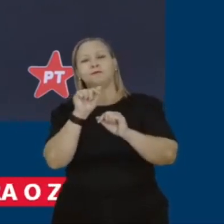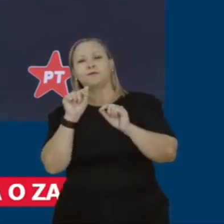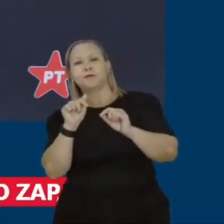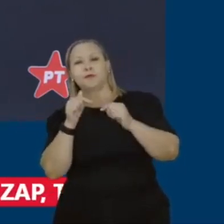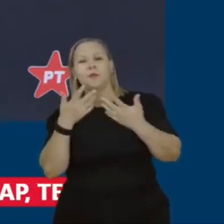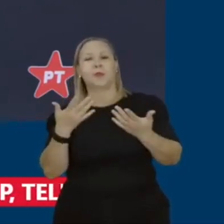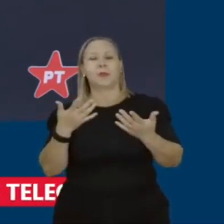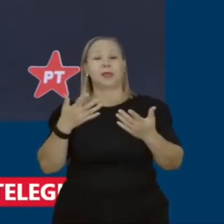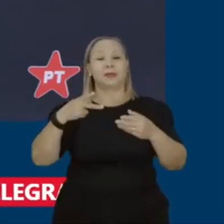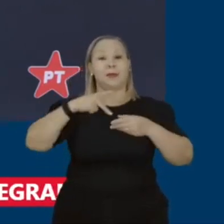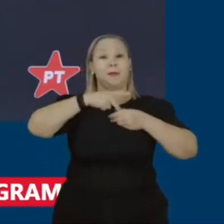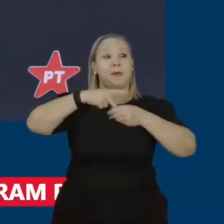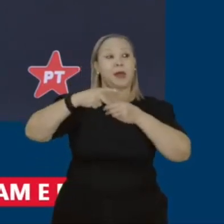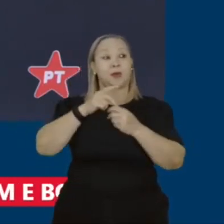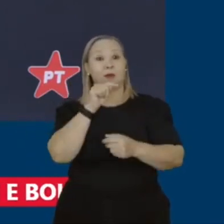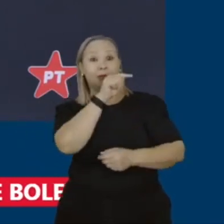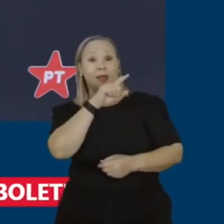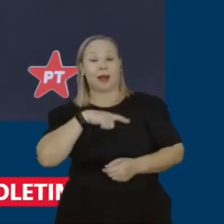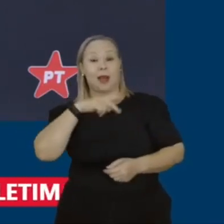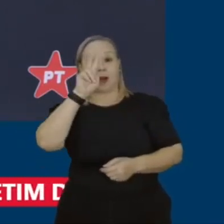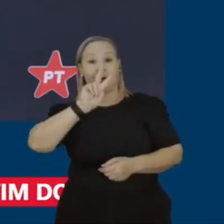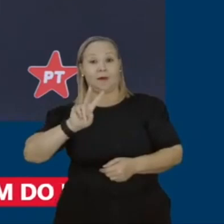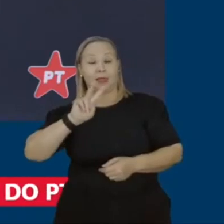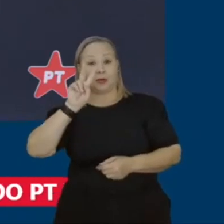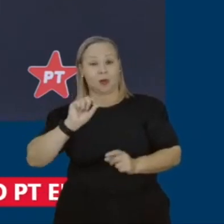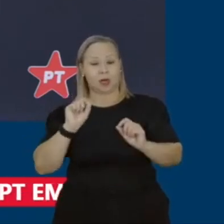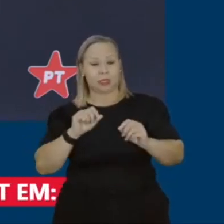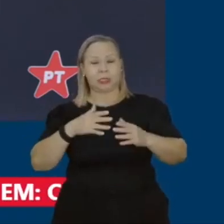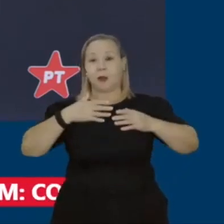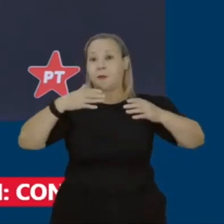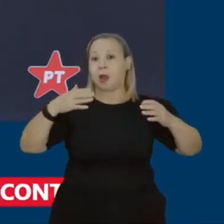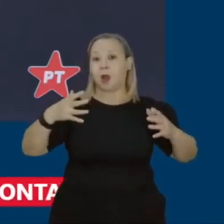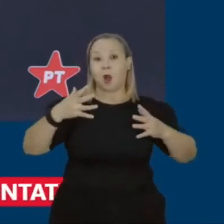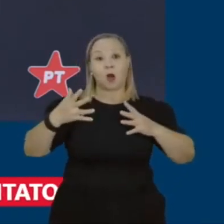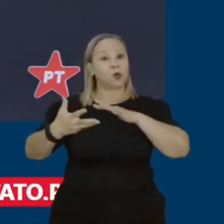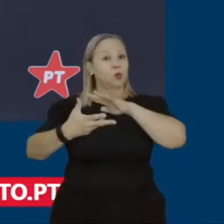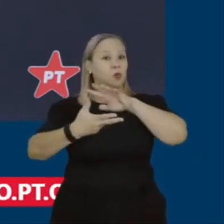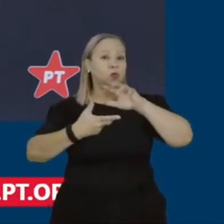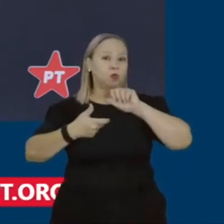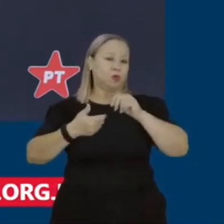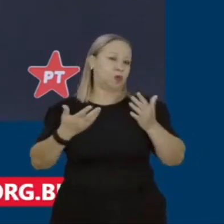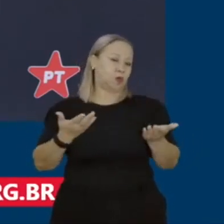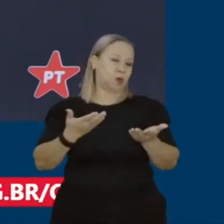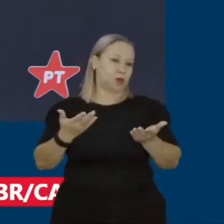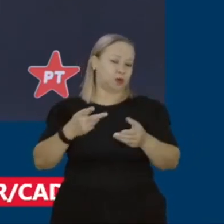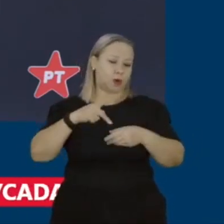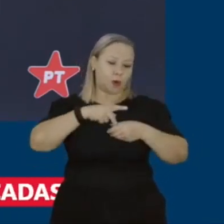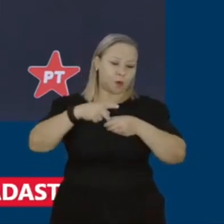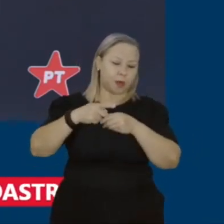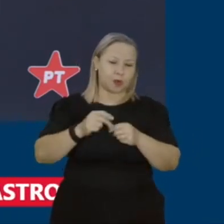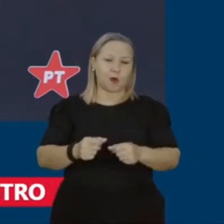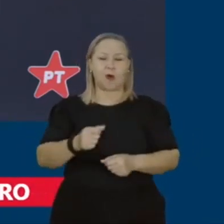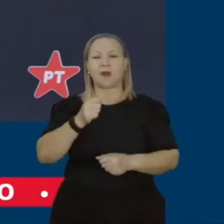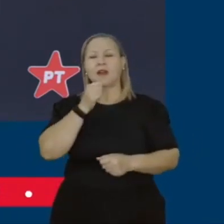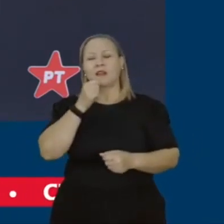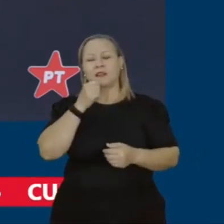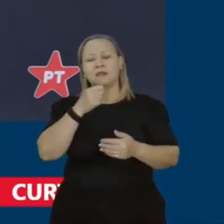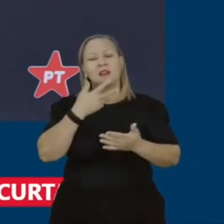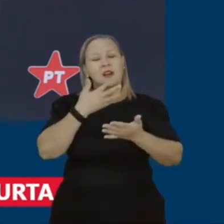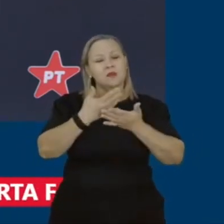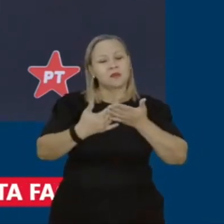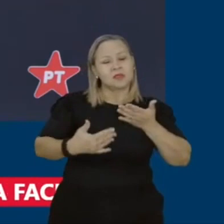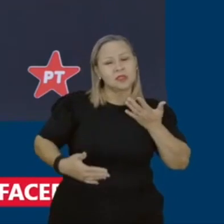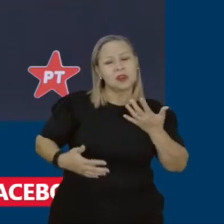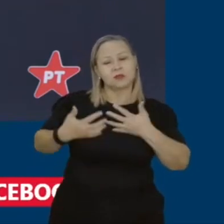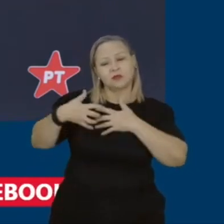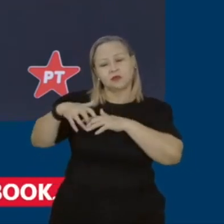lençol petrolífero venezuelano, que, se não me engano, é o maior do mundo hoje. Então, o petróleo ainda é o sangue que faz funcionar o motor